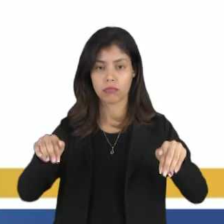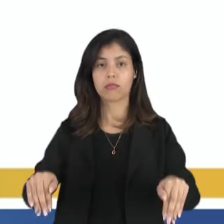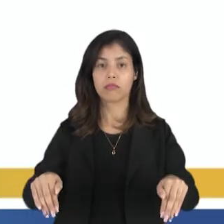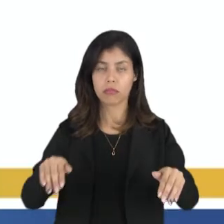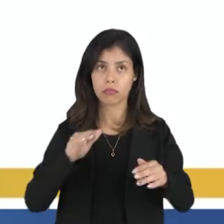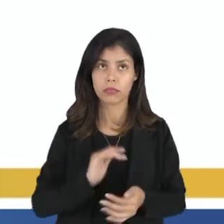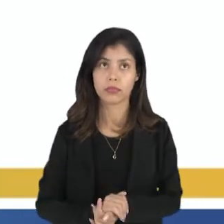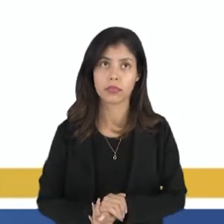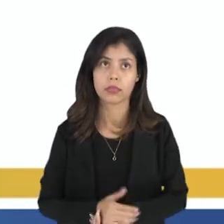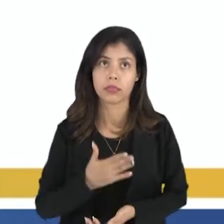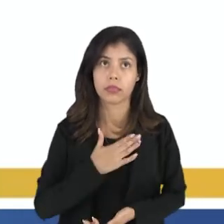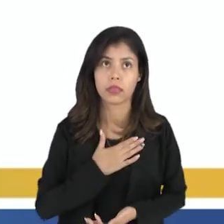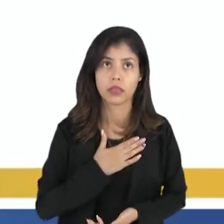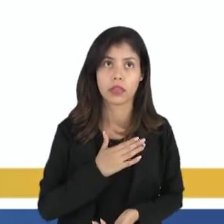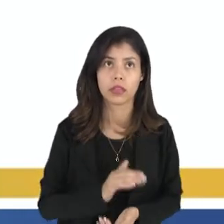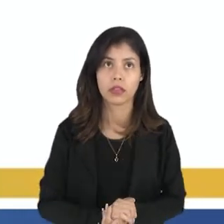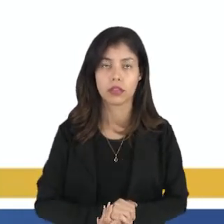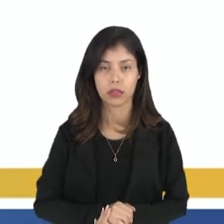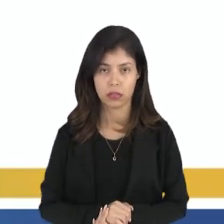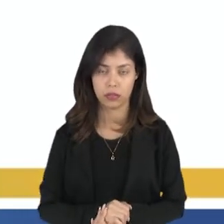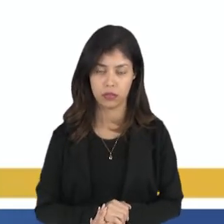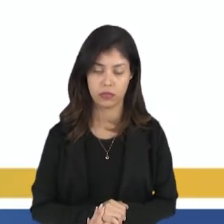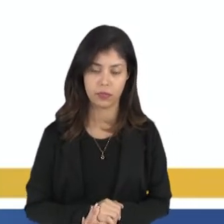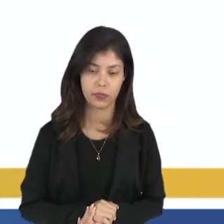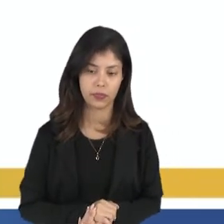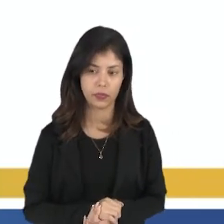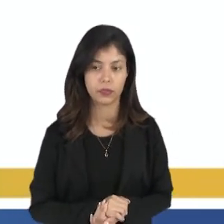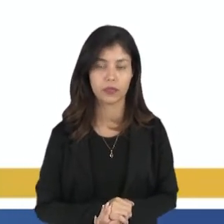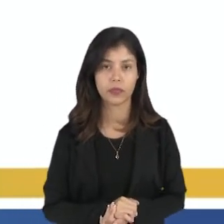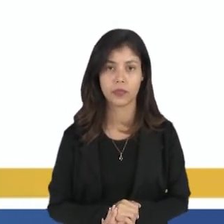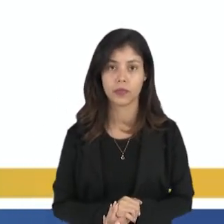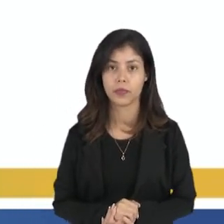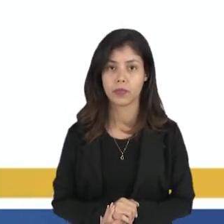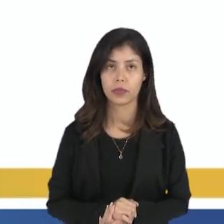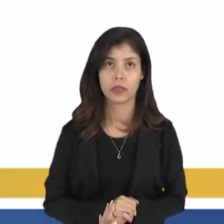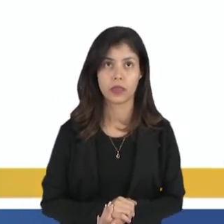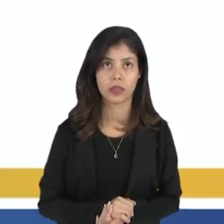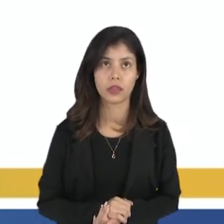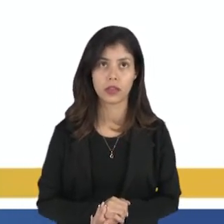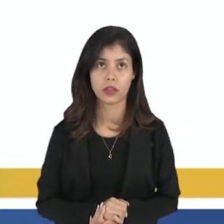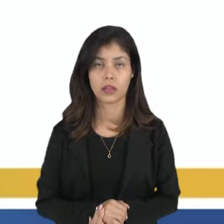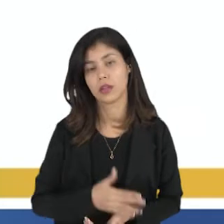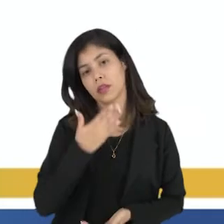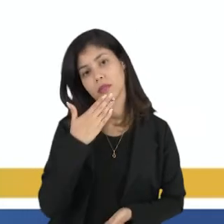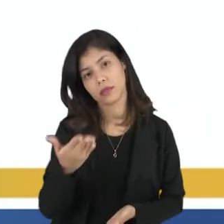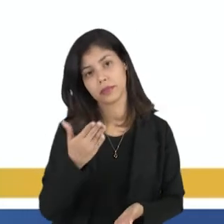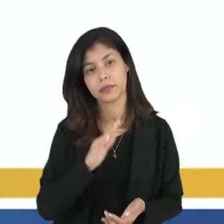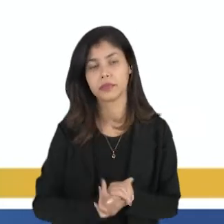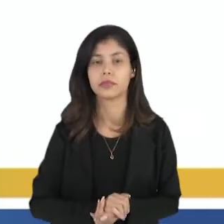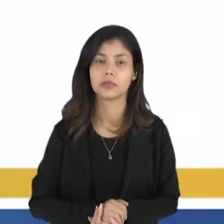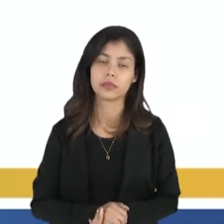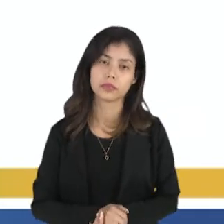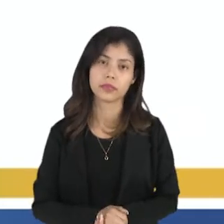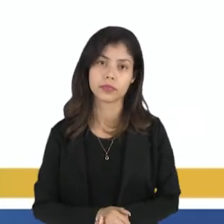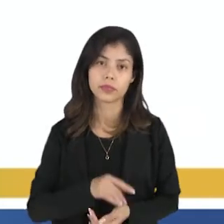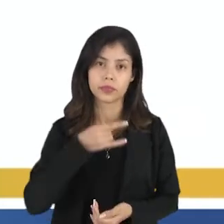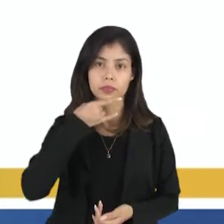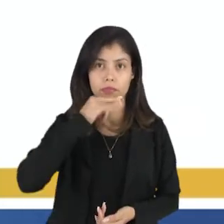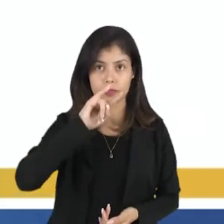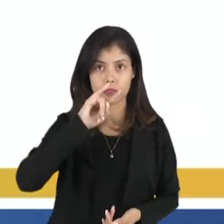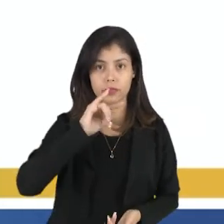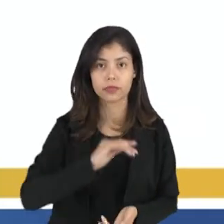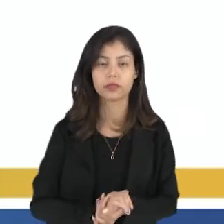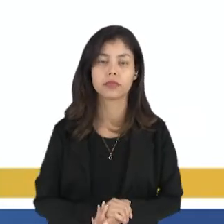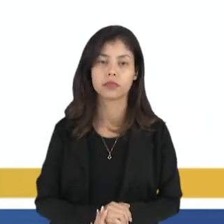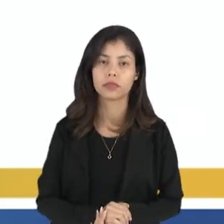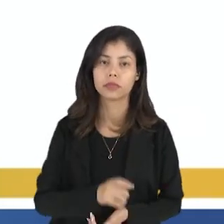sofá dizendo: Helga, would you get me a cold beer while you're up? E ele está solicitando a Helga, que é a esposa,